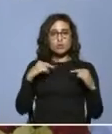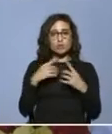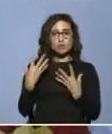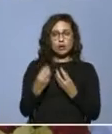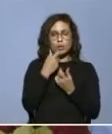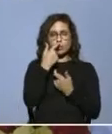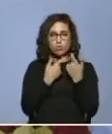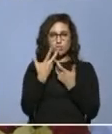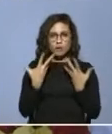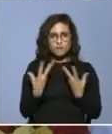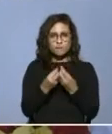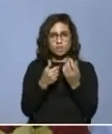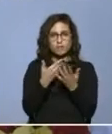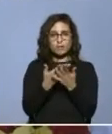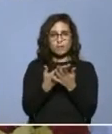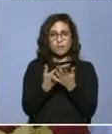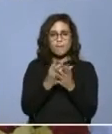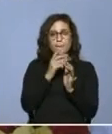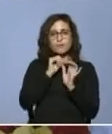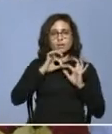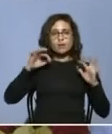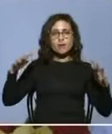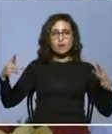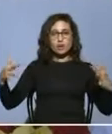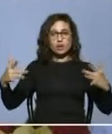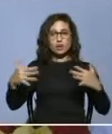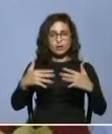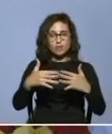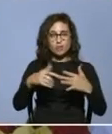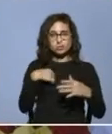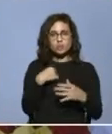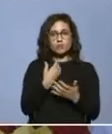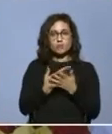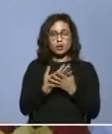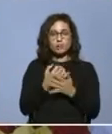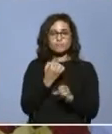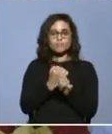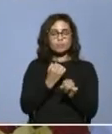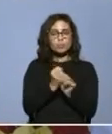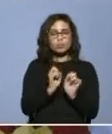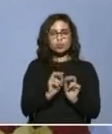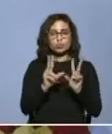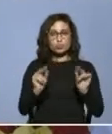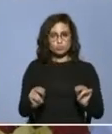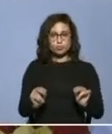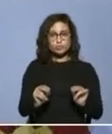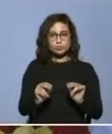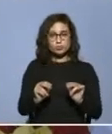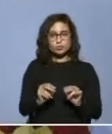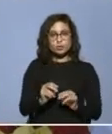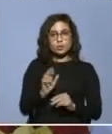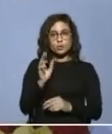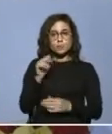povo que de um extremo ao outro da terra vos ofereça uma oblação pura. Reunidos na vossa